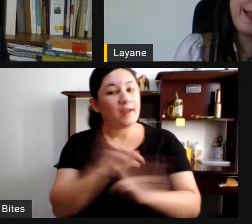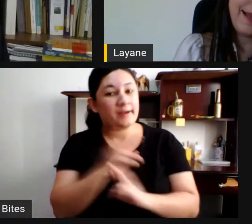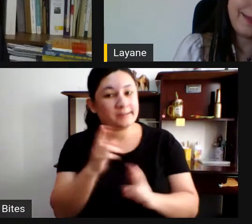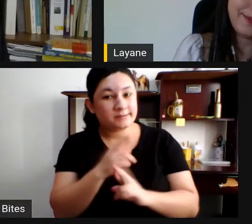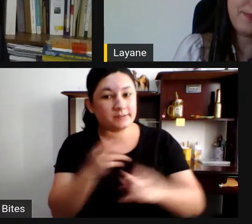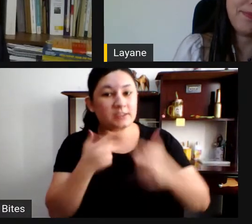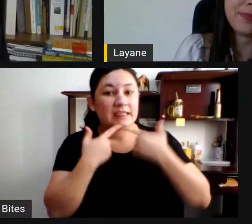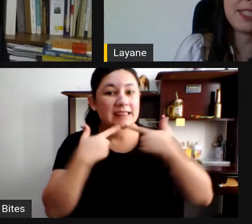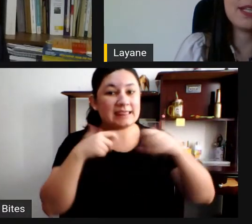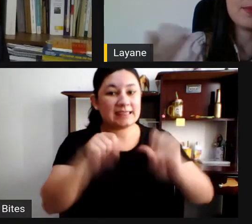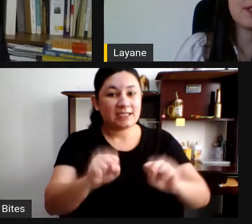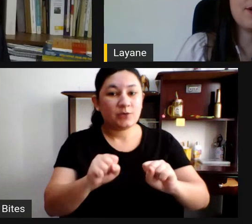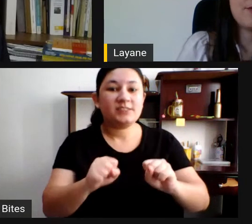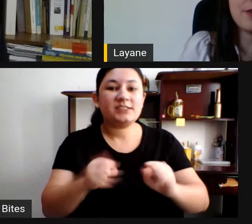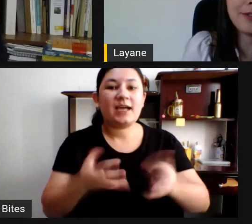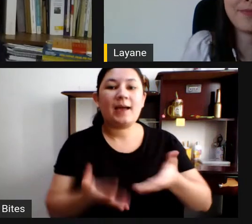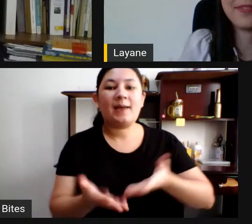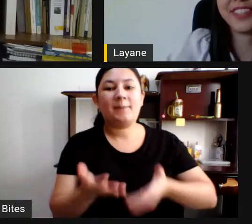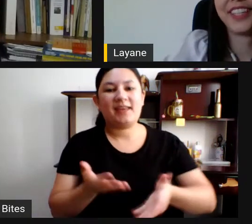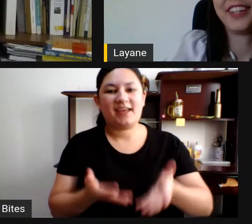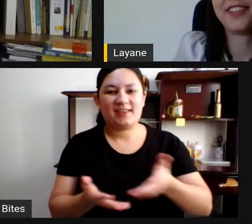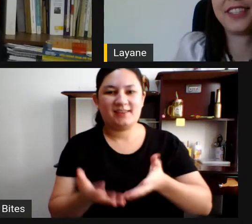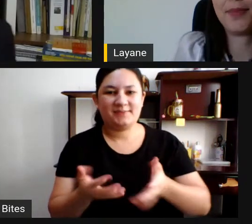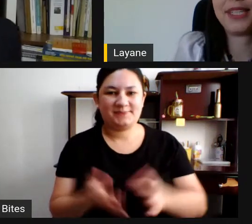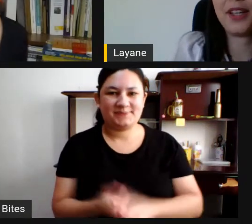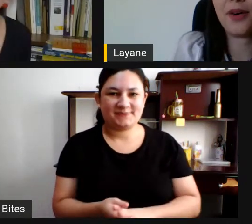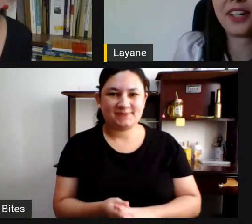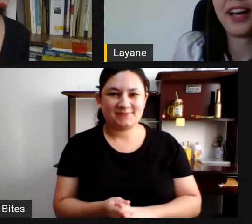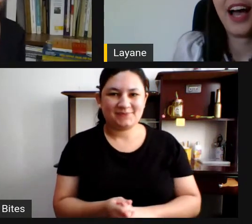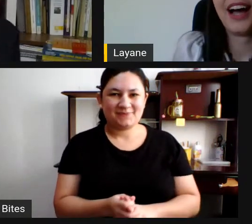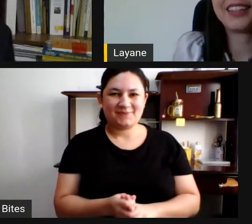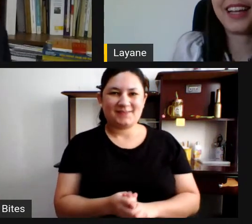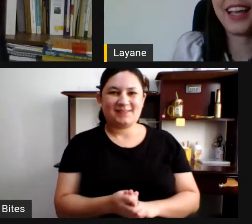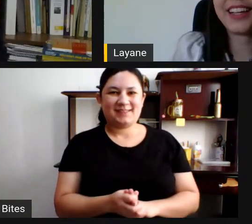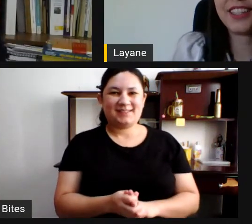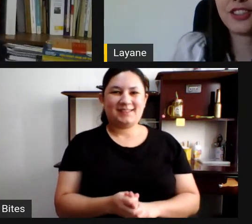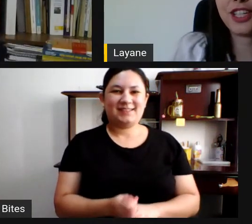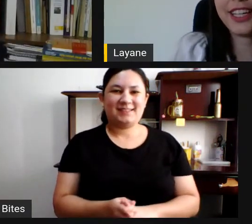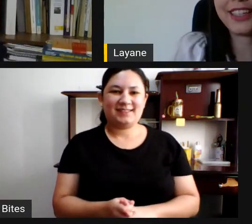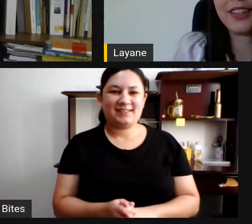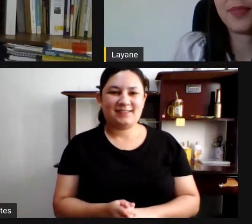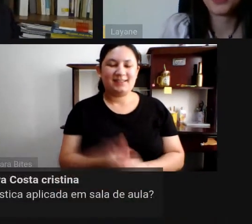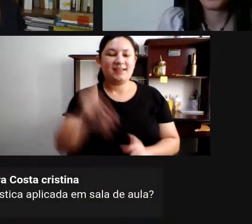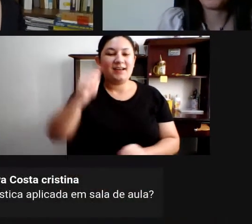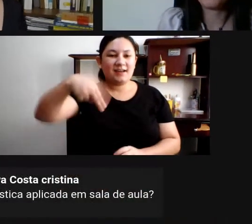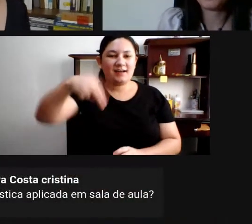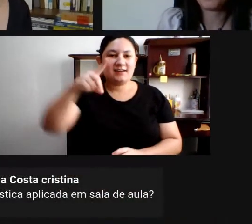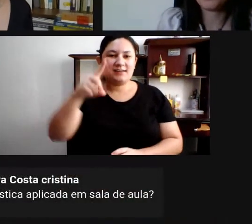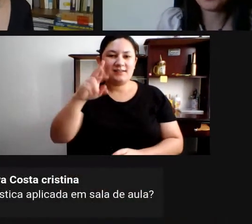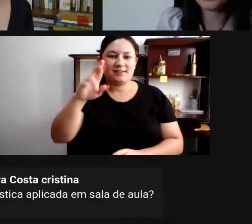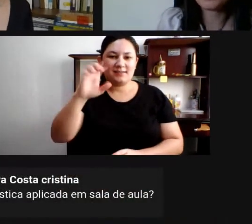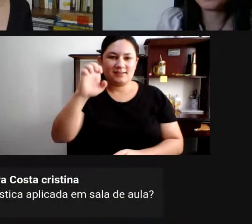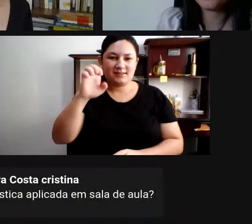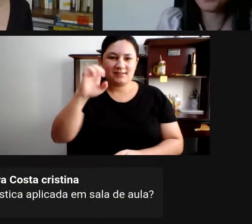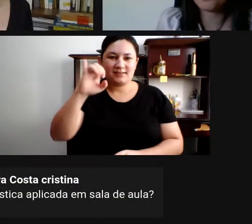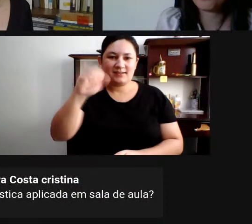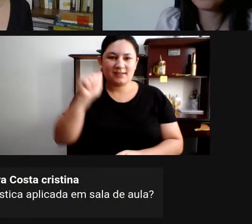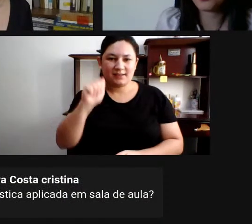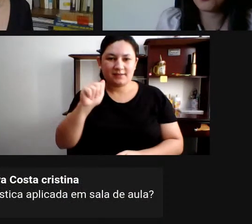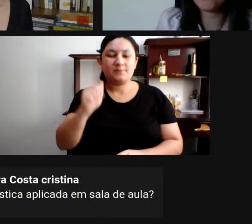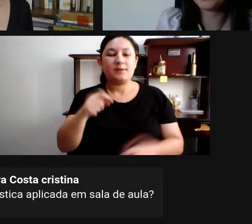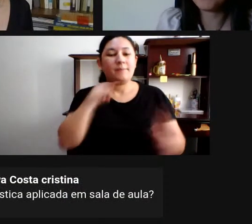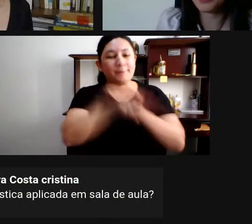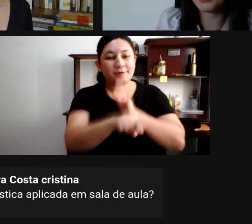linguística aplicada mas eu vou fazer para a senhora a Andreia Cristina ela faz a seguinte